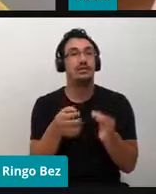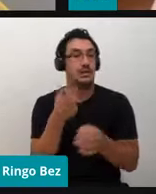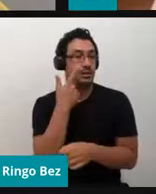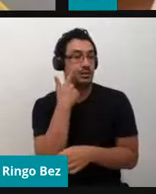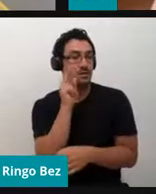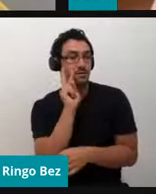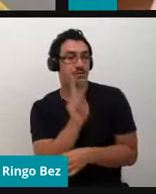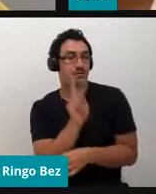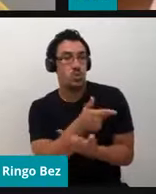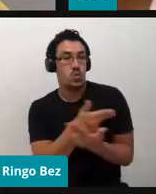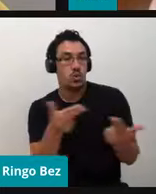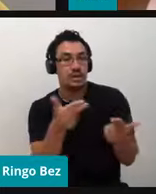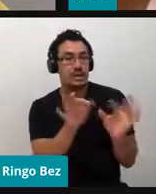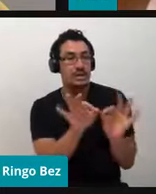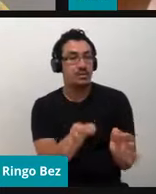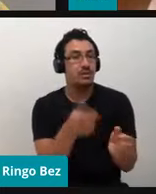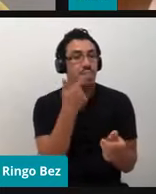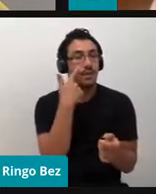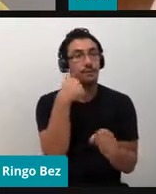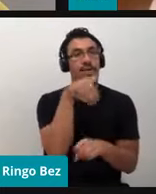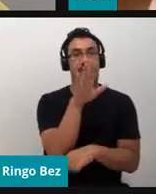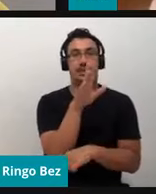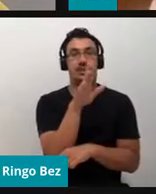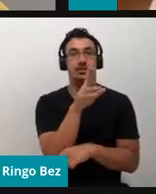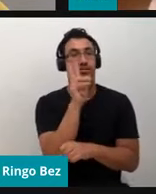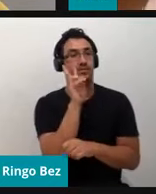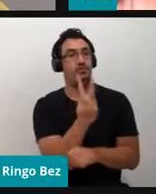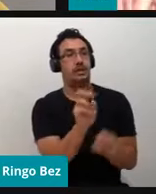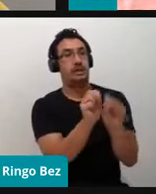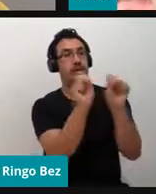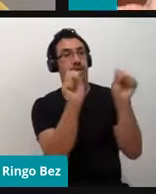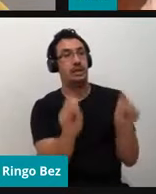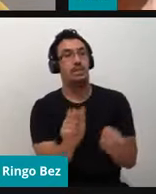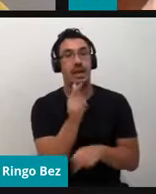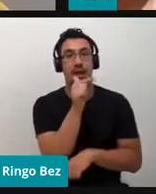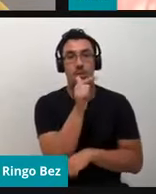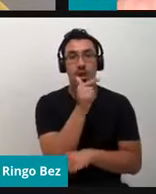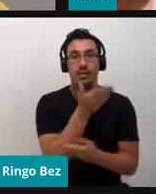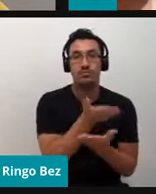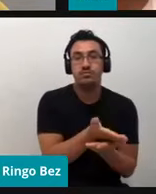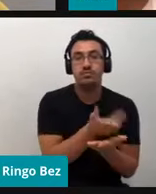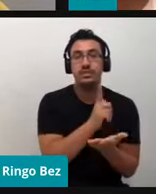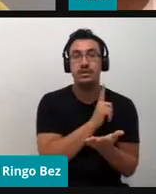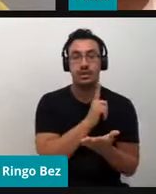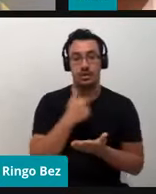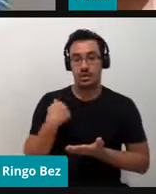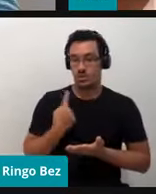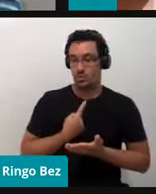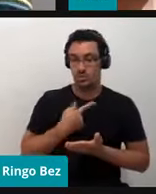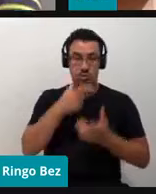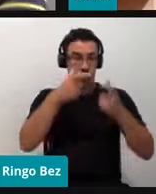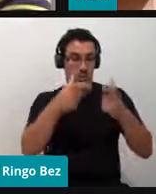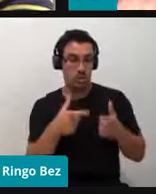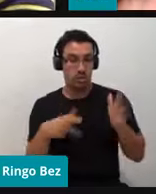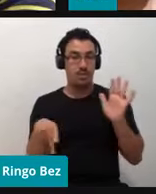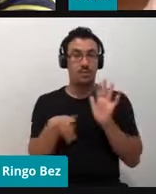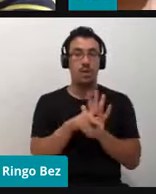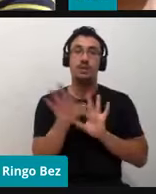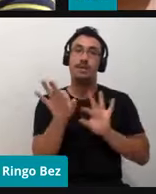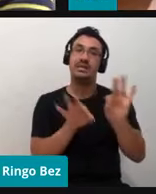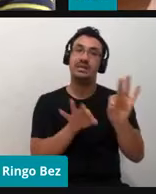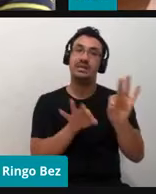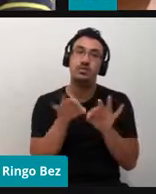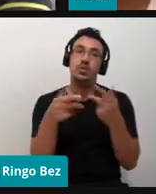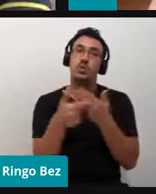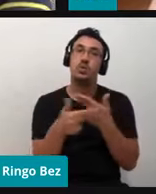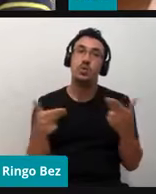questões numa visão mais sistêmica e que permita ao gestor público no local ter um planejamento que leve em